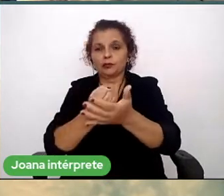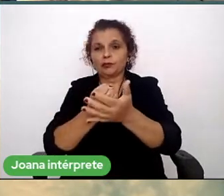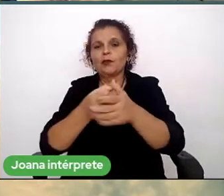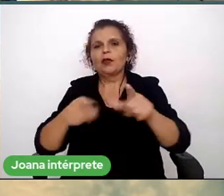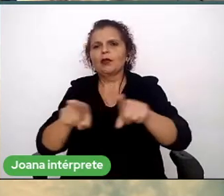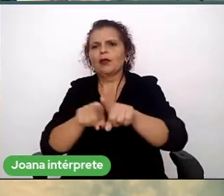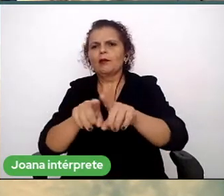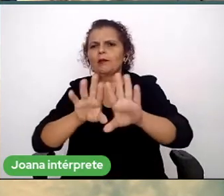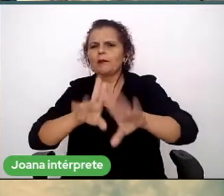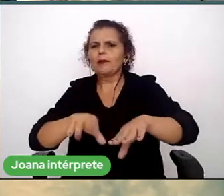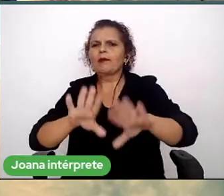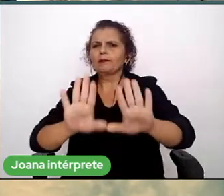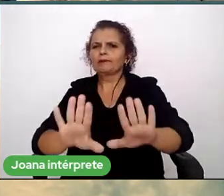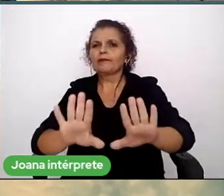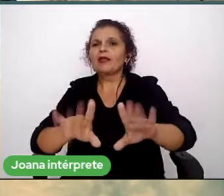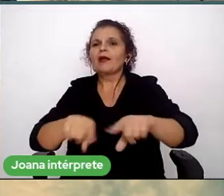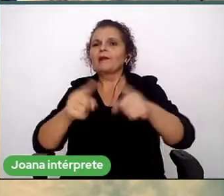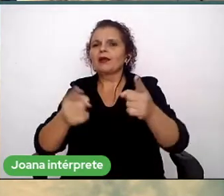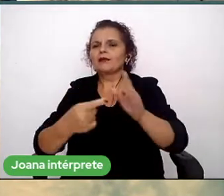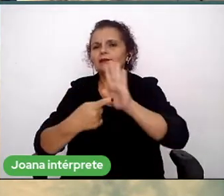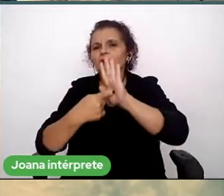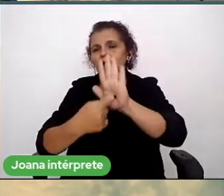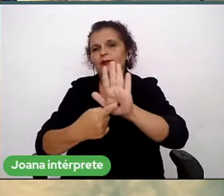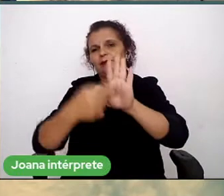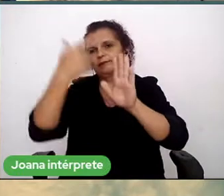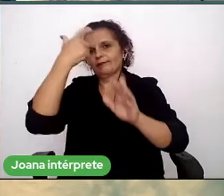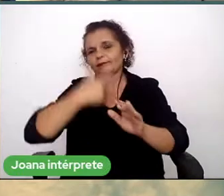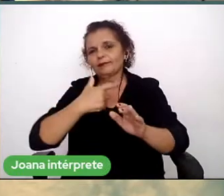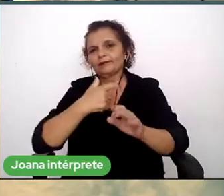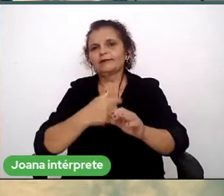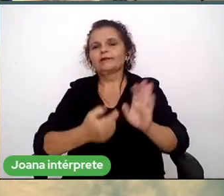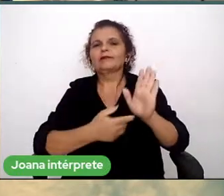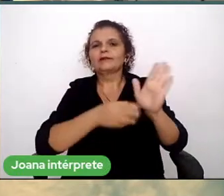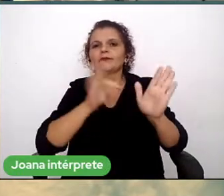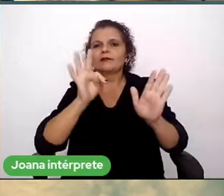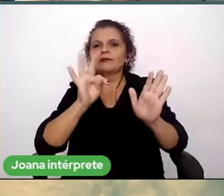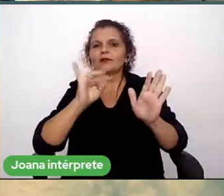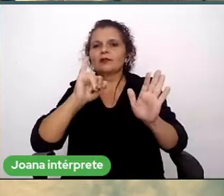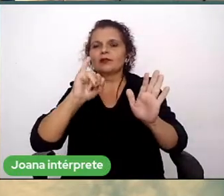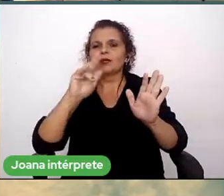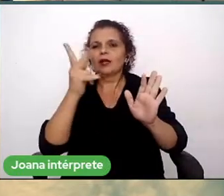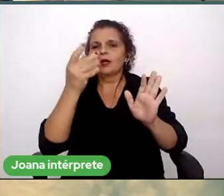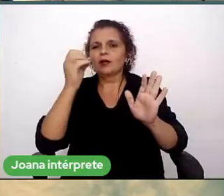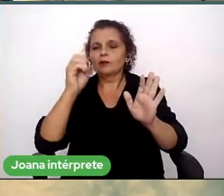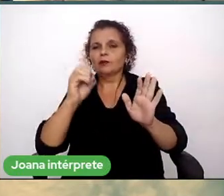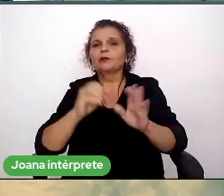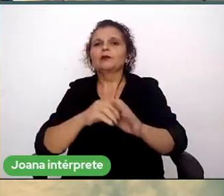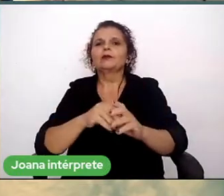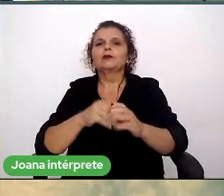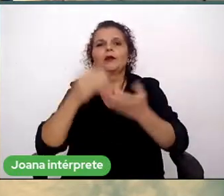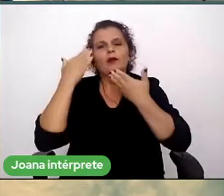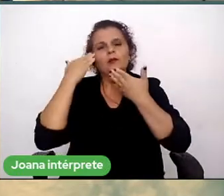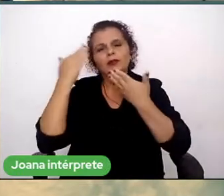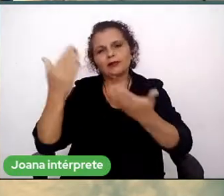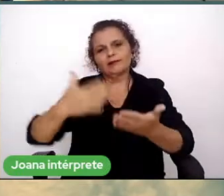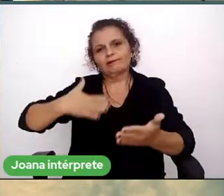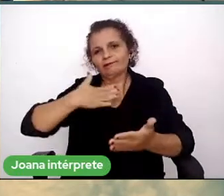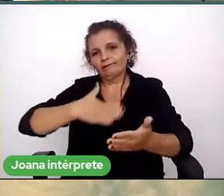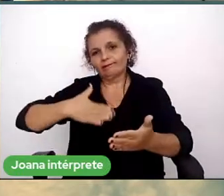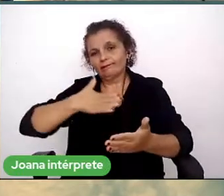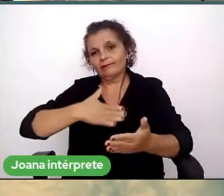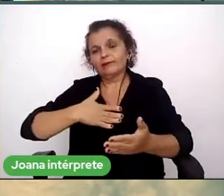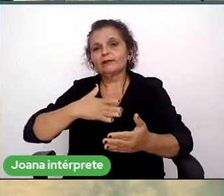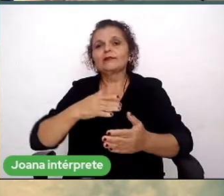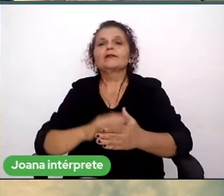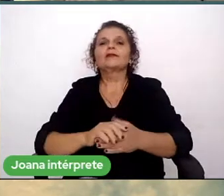antes de mais nada a gente vai se apresentar então Thiago muito prazer muito obrigado pessoal por todo mundo está aqui eu sou